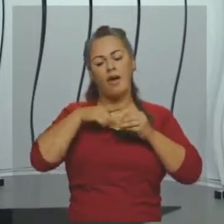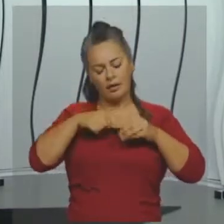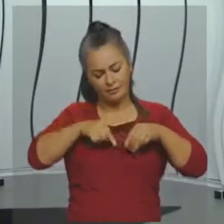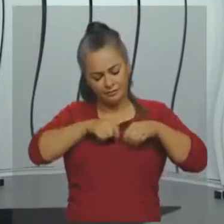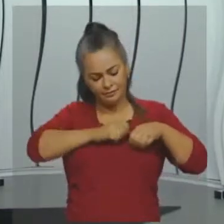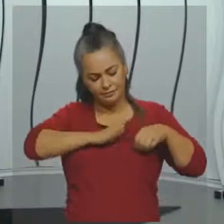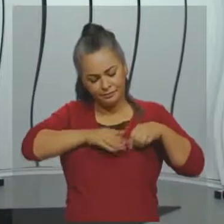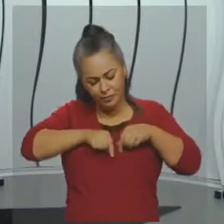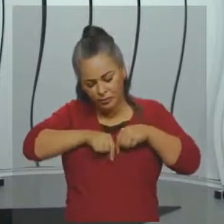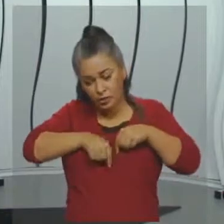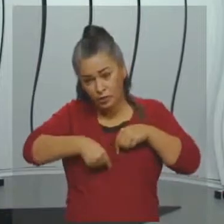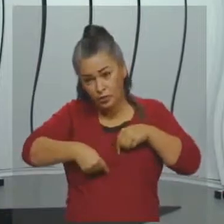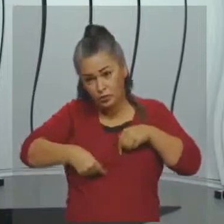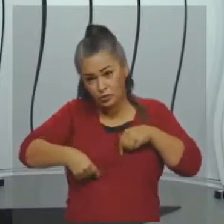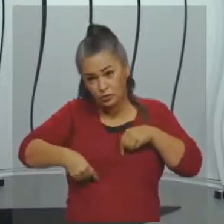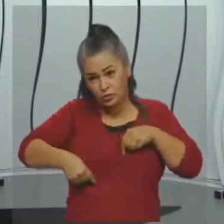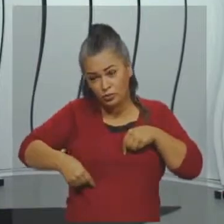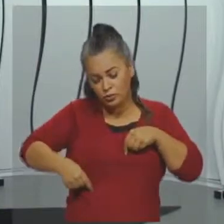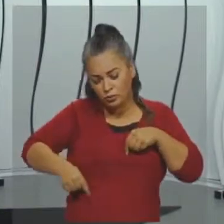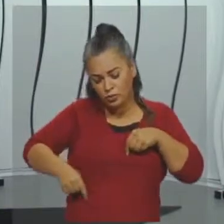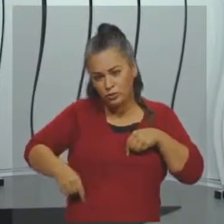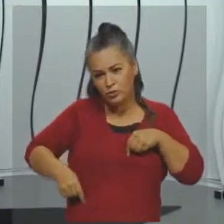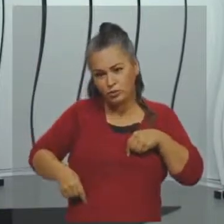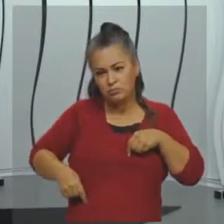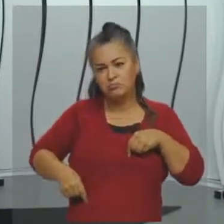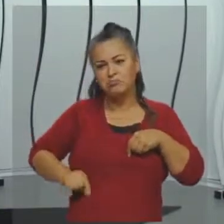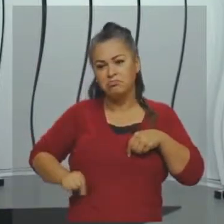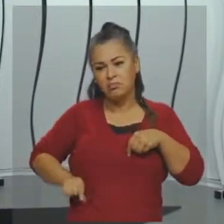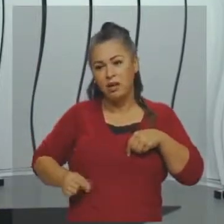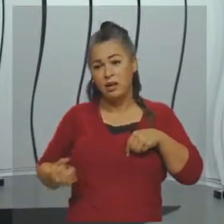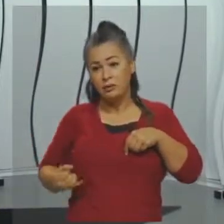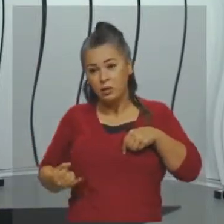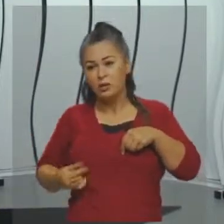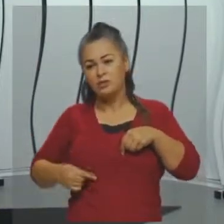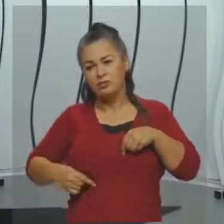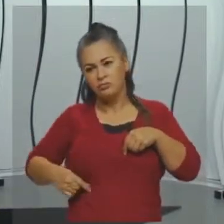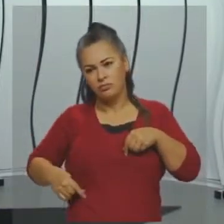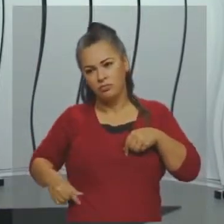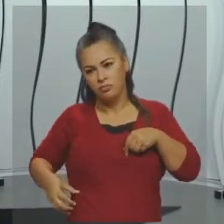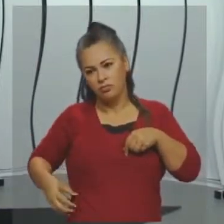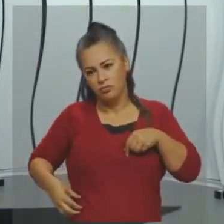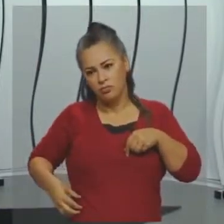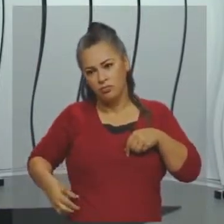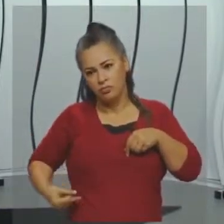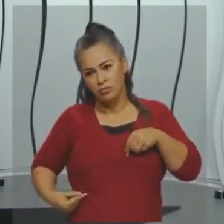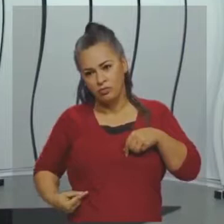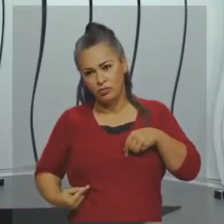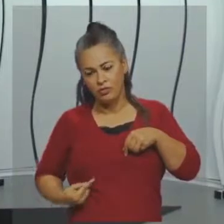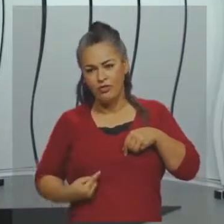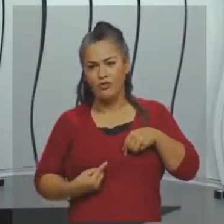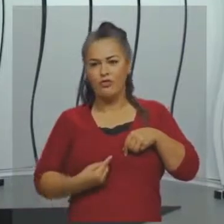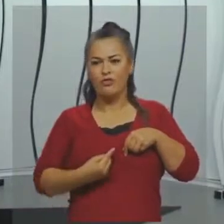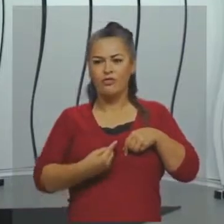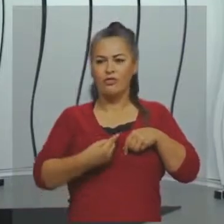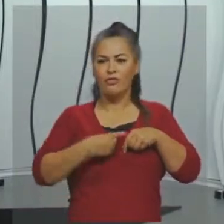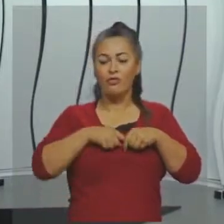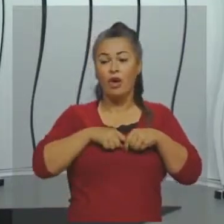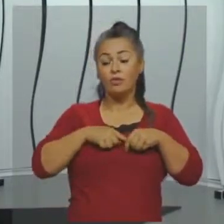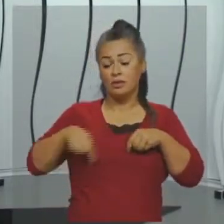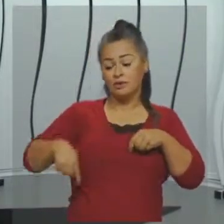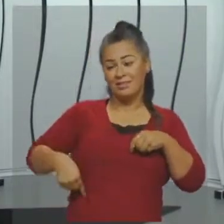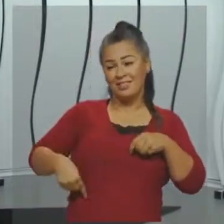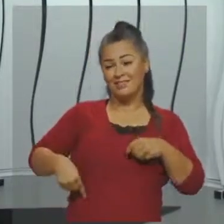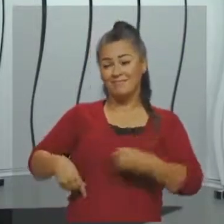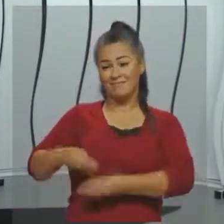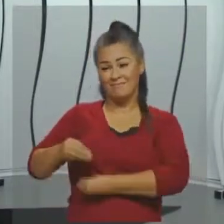néfrons. Mas a ureia e outras substâncias tóxicas que precisamos eliminar, elas vão ser separadas do